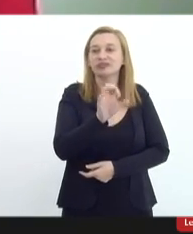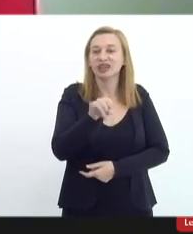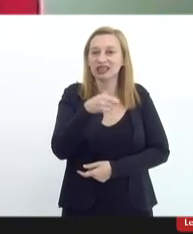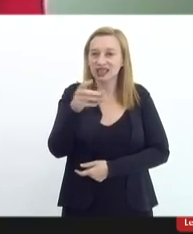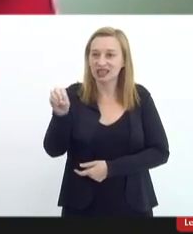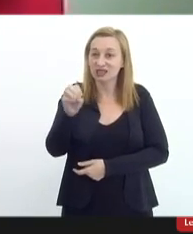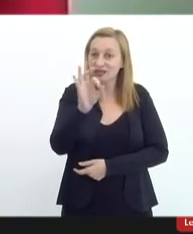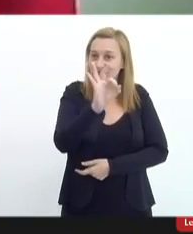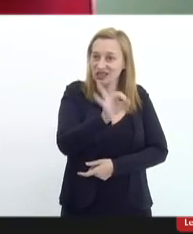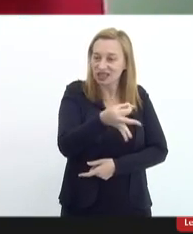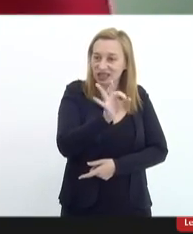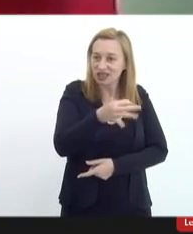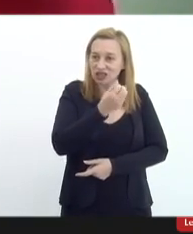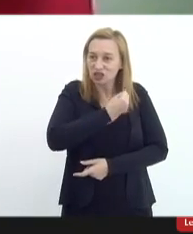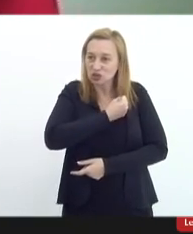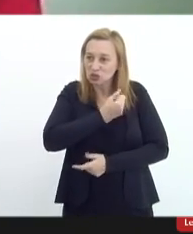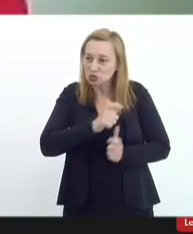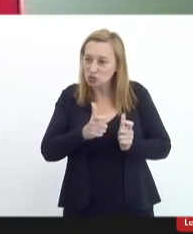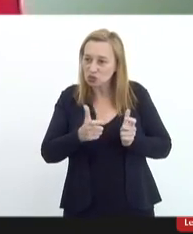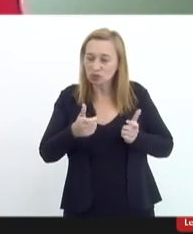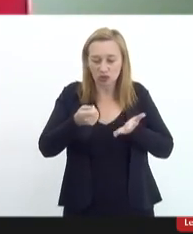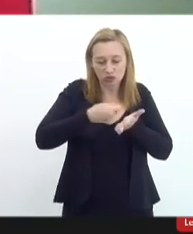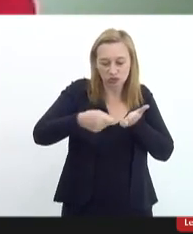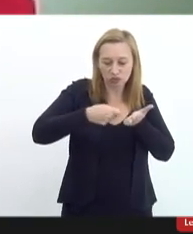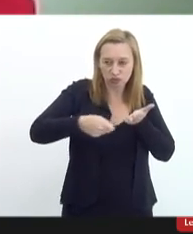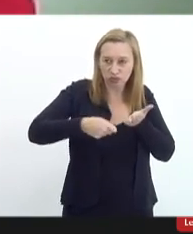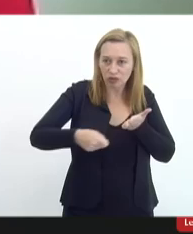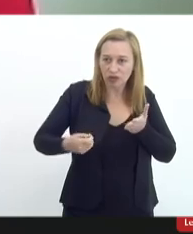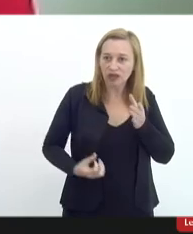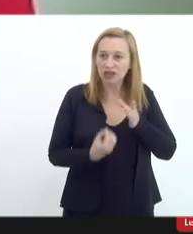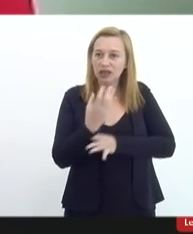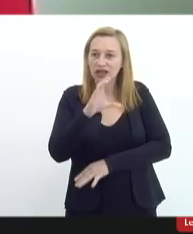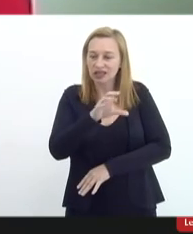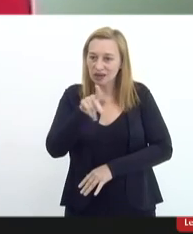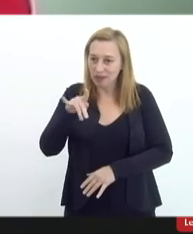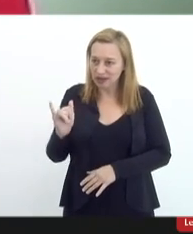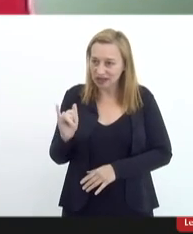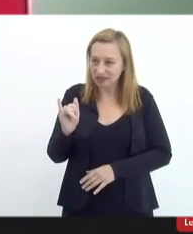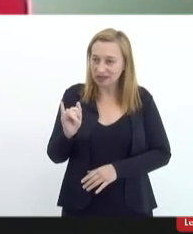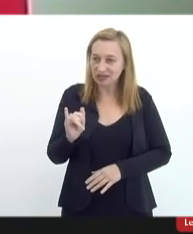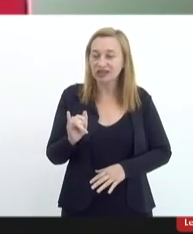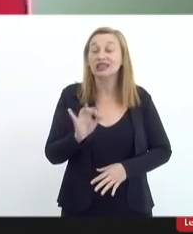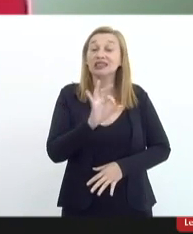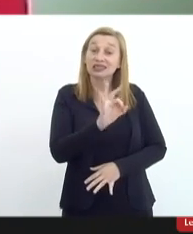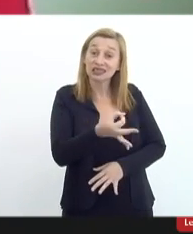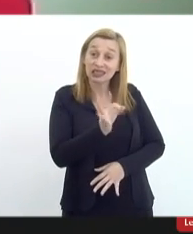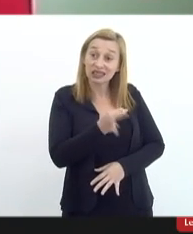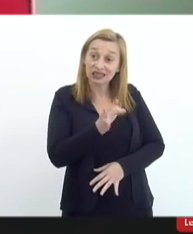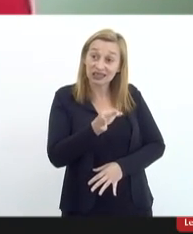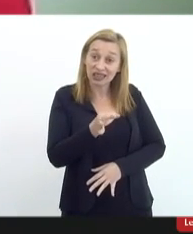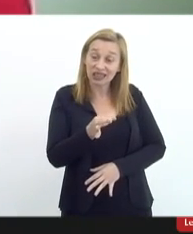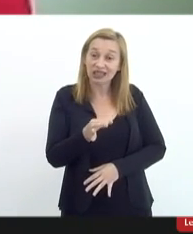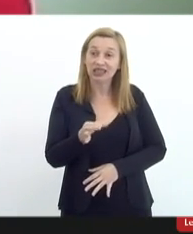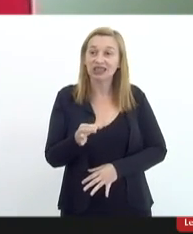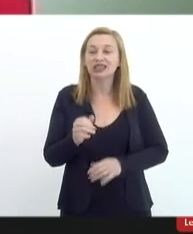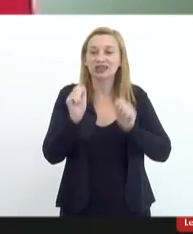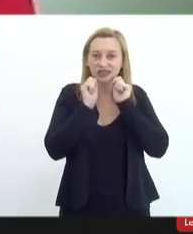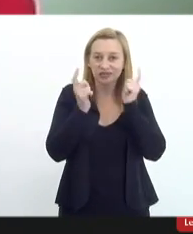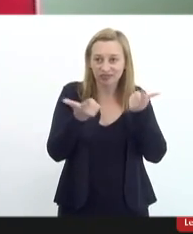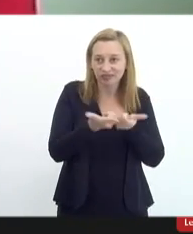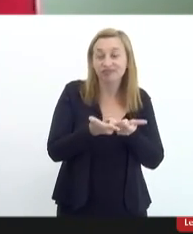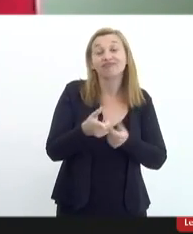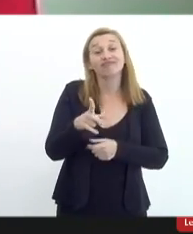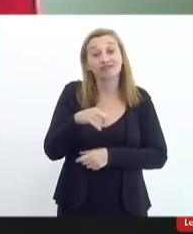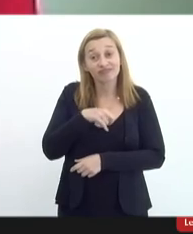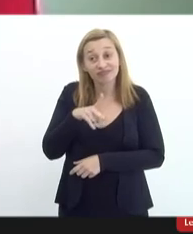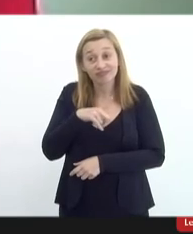necessária de inúmeras assinaturas para a realização dessa CPI. na certeza de que essa Assembleia Legislativa